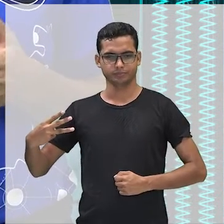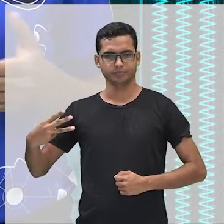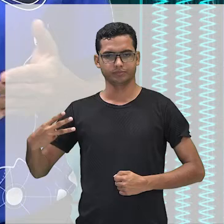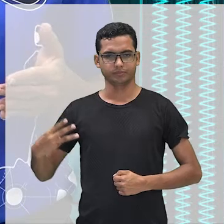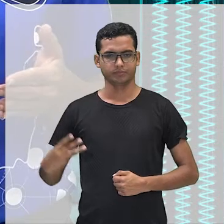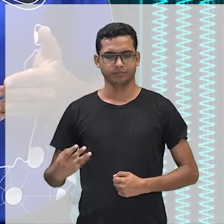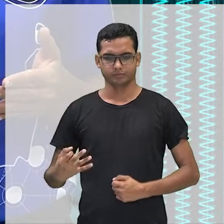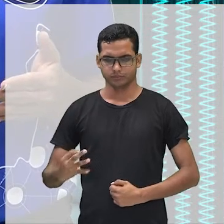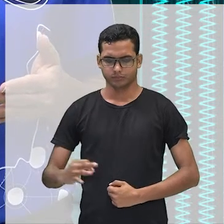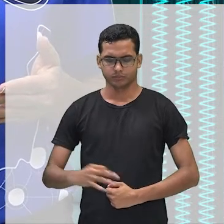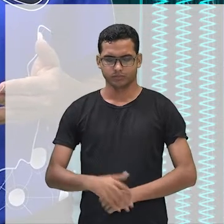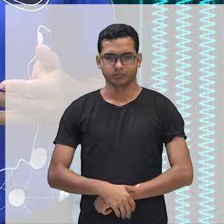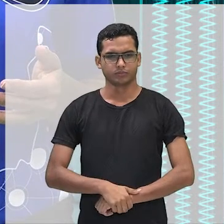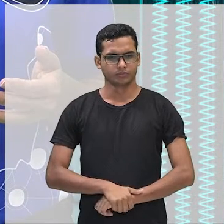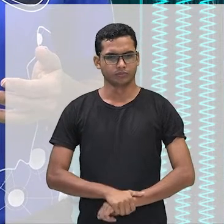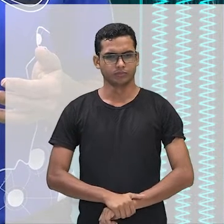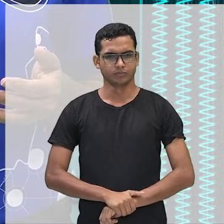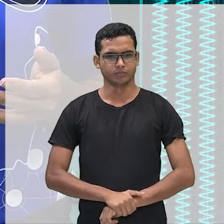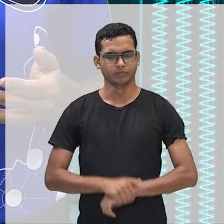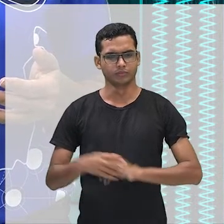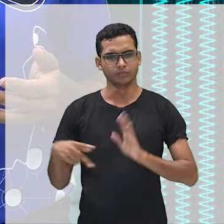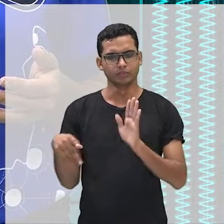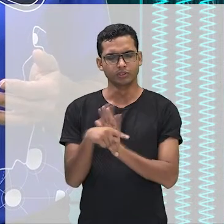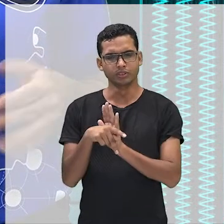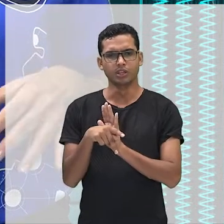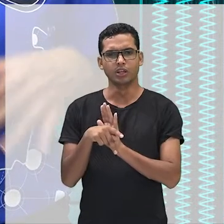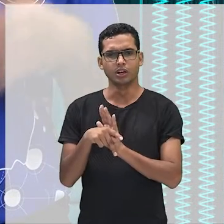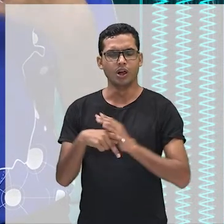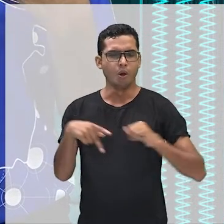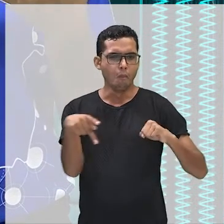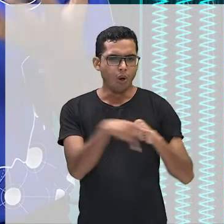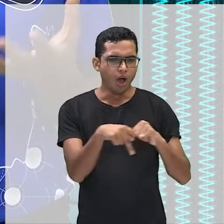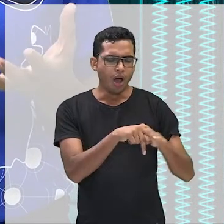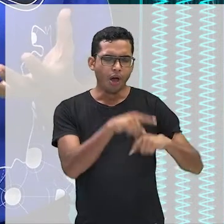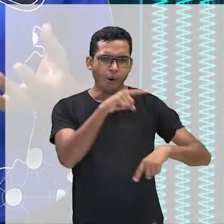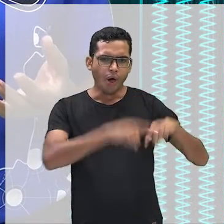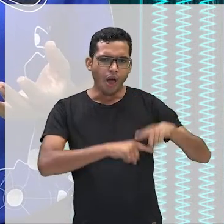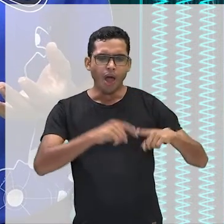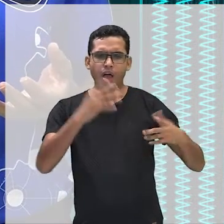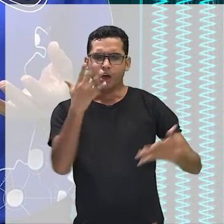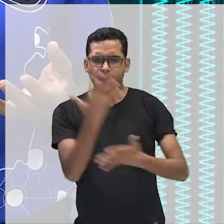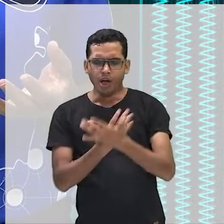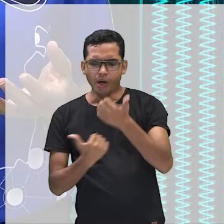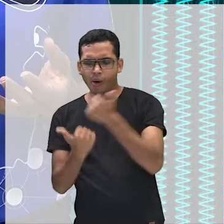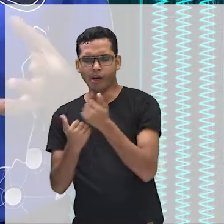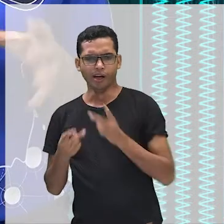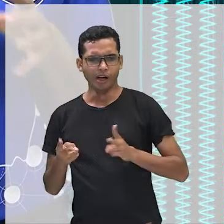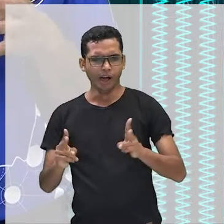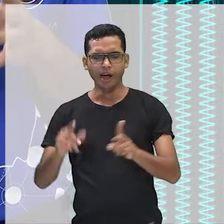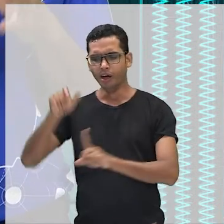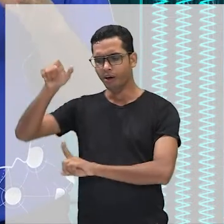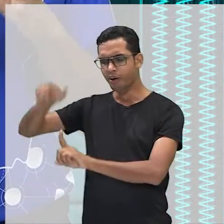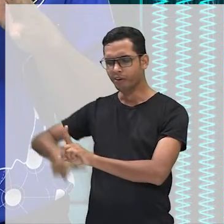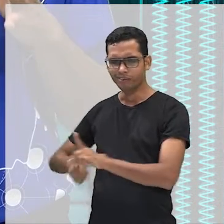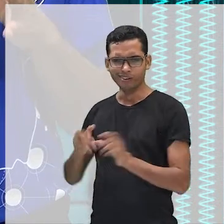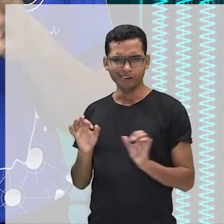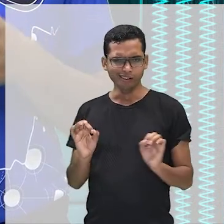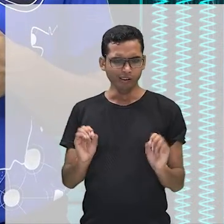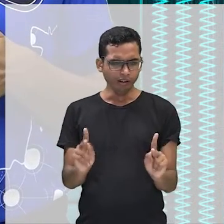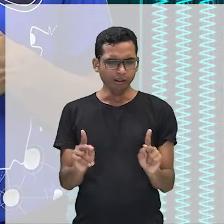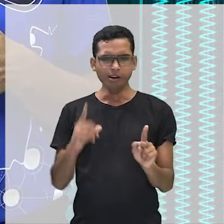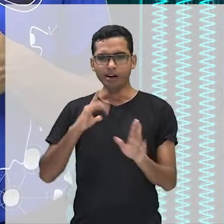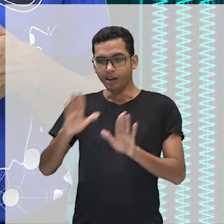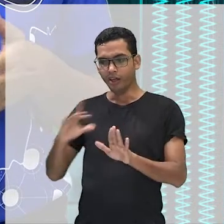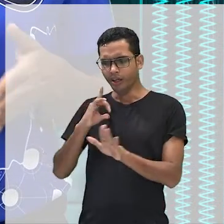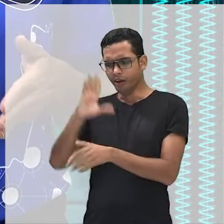right? Então, esses pronomes com função de objeto, eles substituem o sujeito, né? Só que o sujeito tem